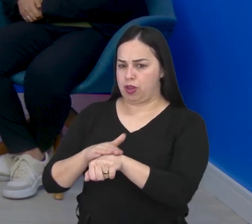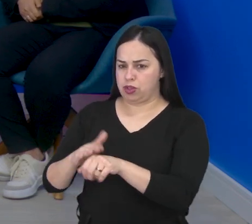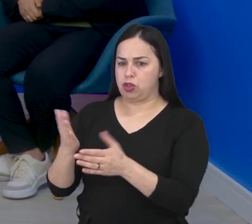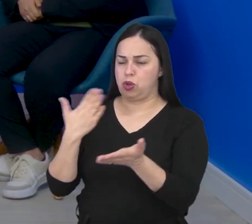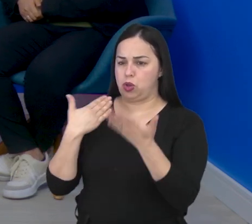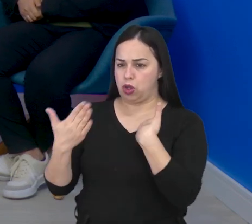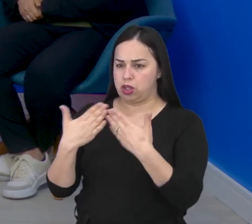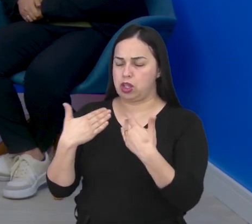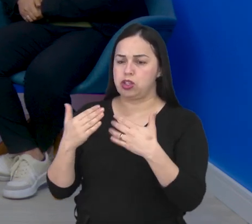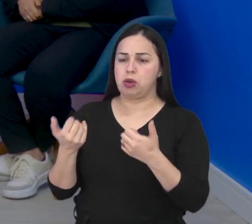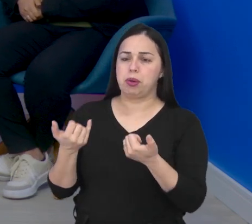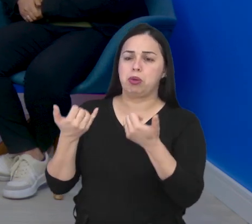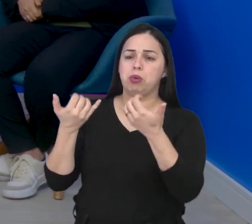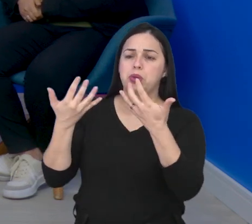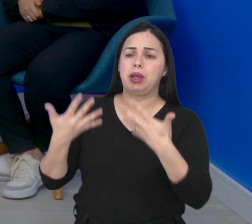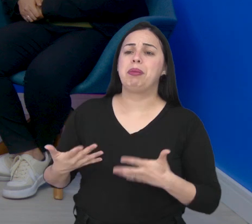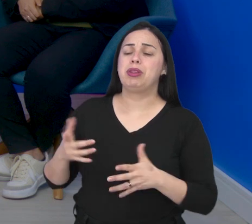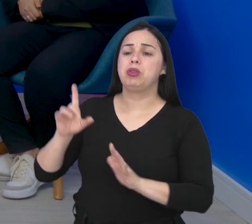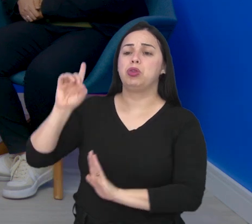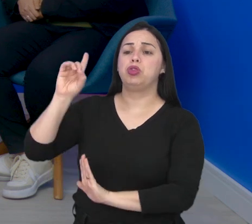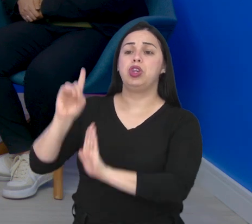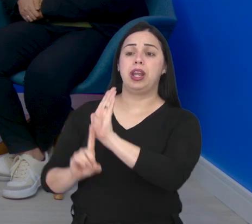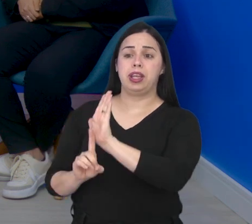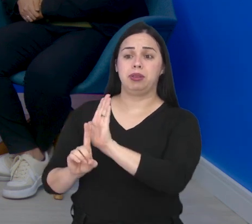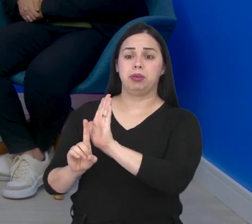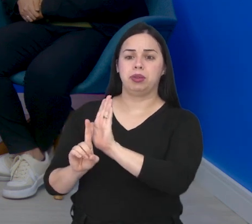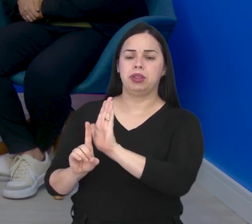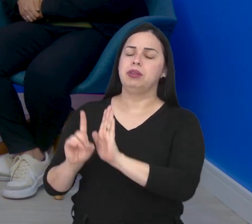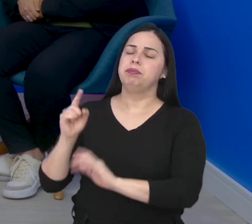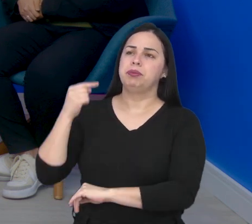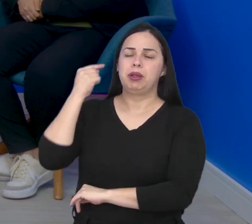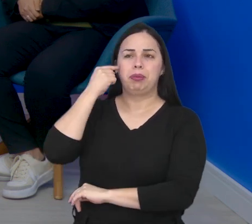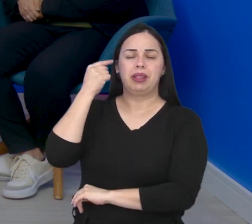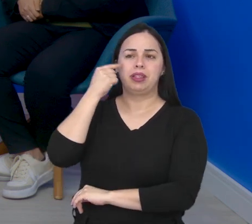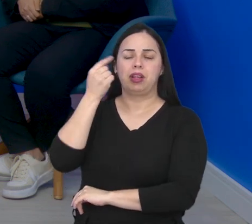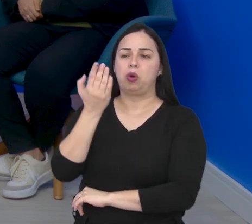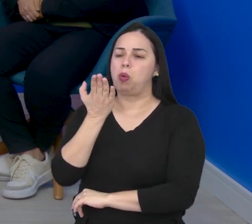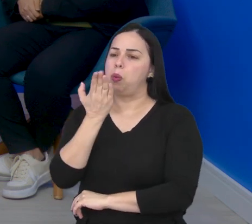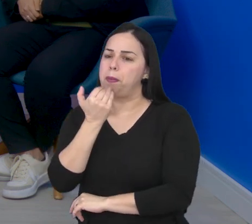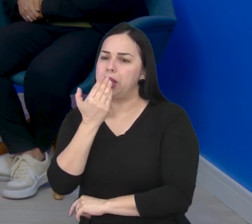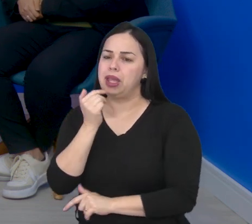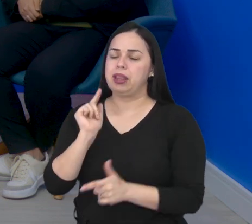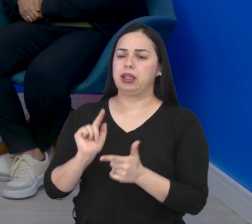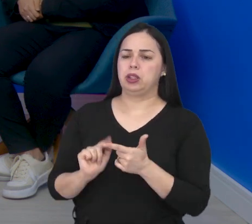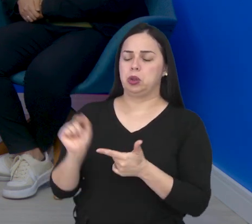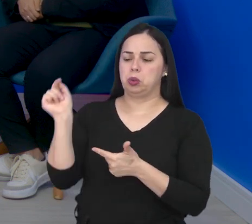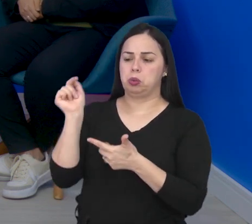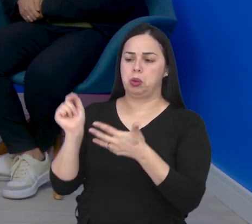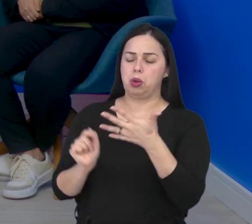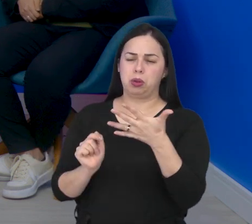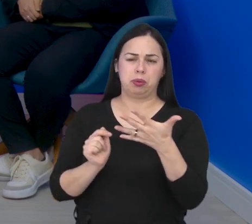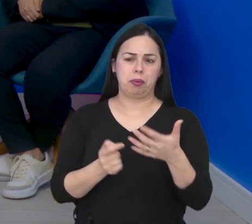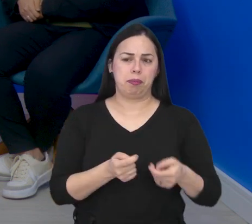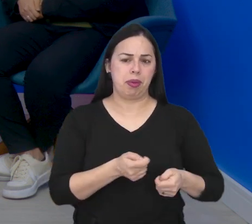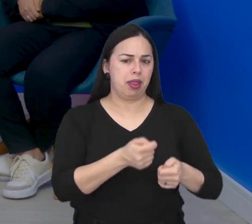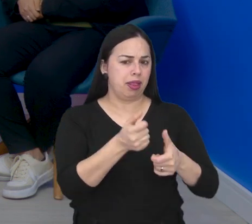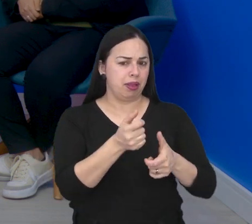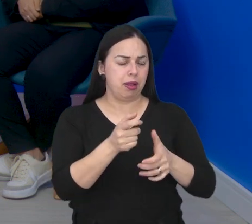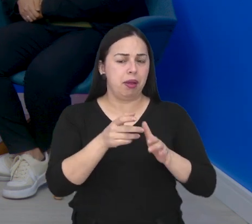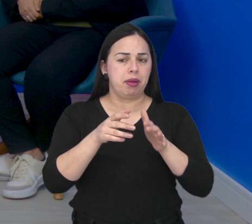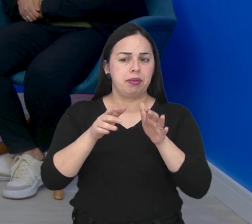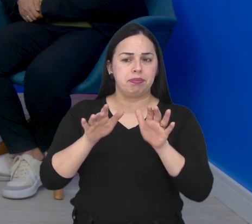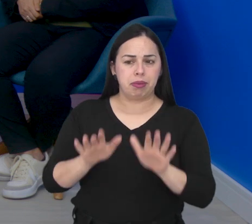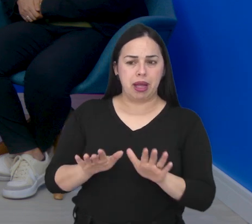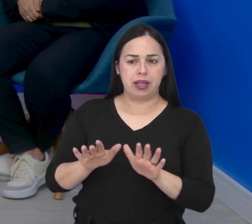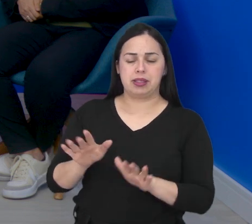nosso programa, como a Marina falou, a respeito dos direitos que os trabalhadores têm. Aí a gente pensa vale alimentação e outros benefícios.